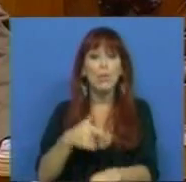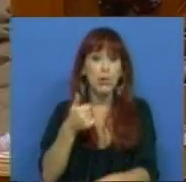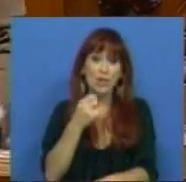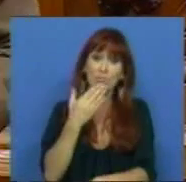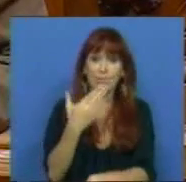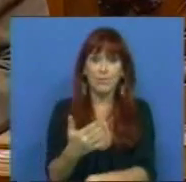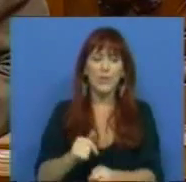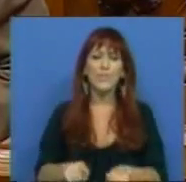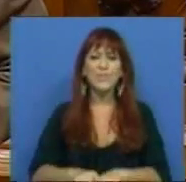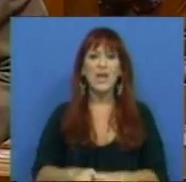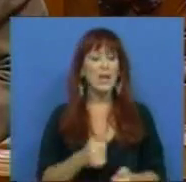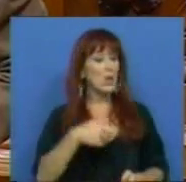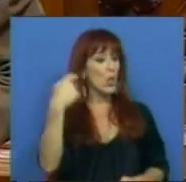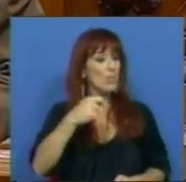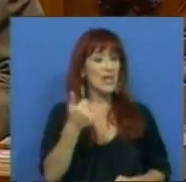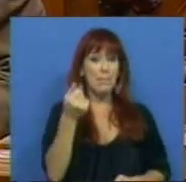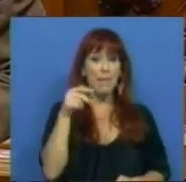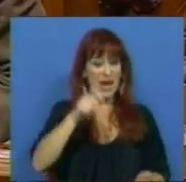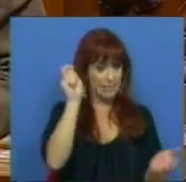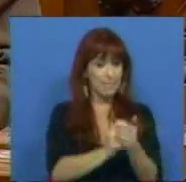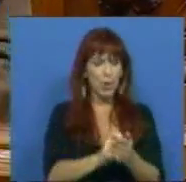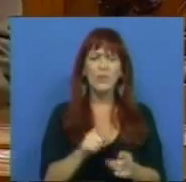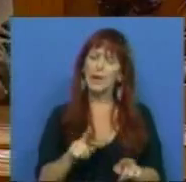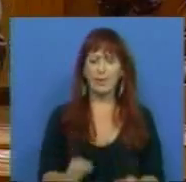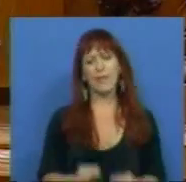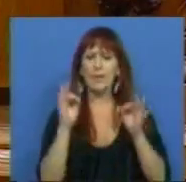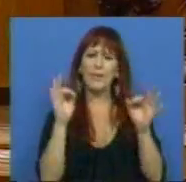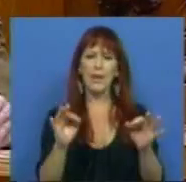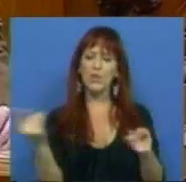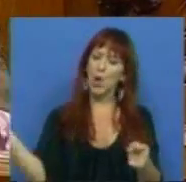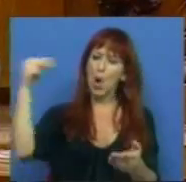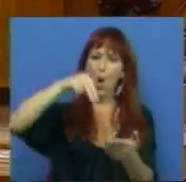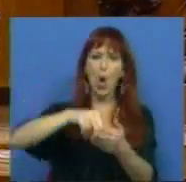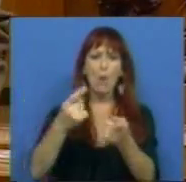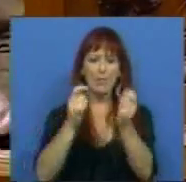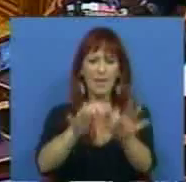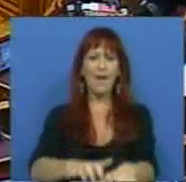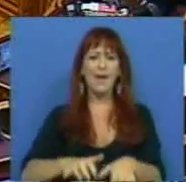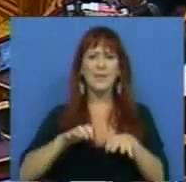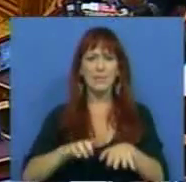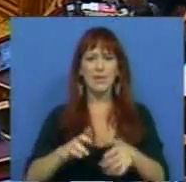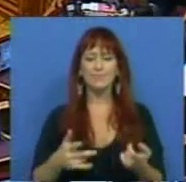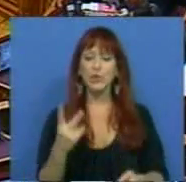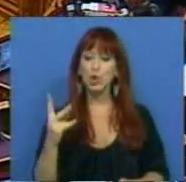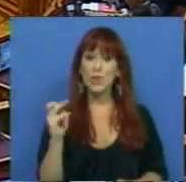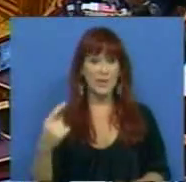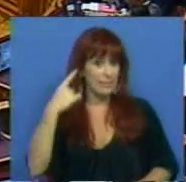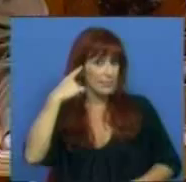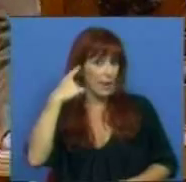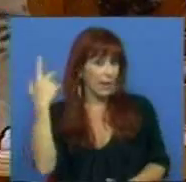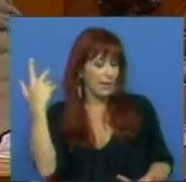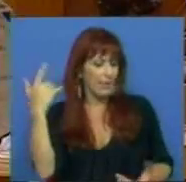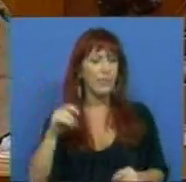Esquerda. E o Presidente do BPN marcou e adiou uma vinda à Assembleia. 2 anos